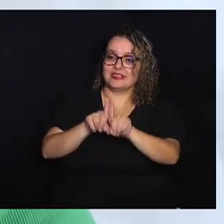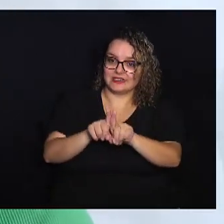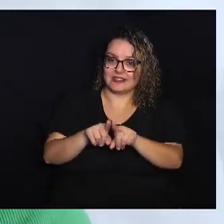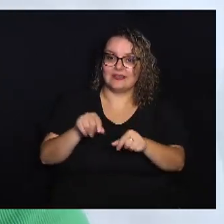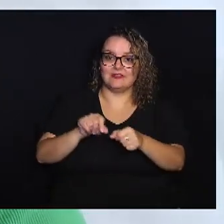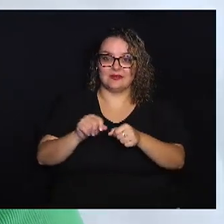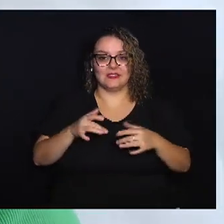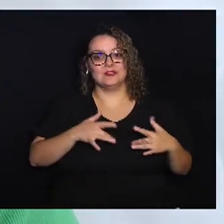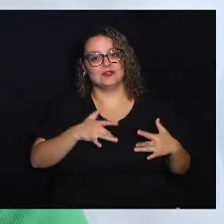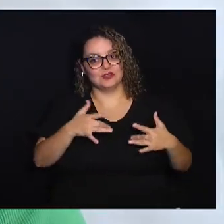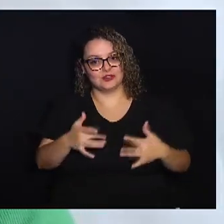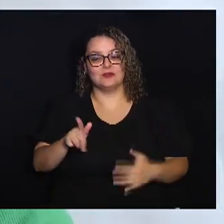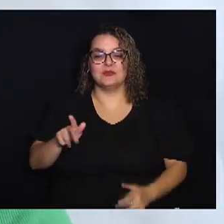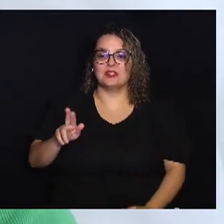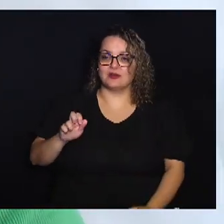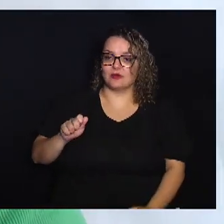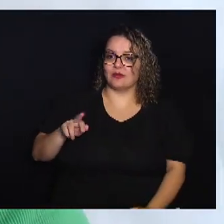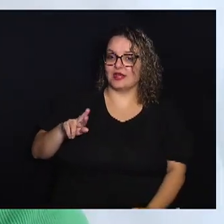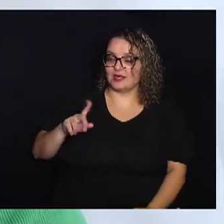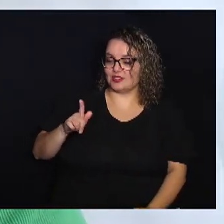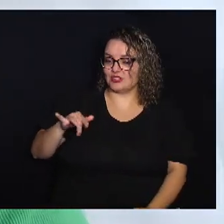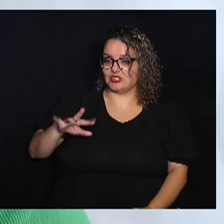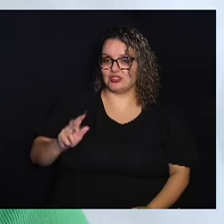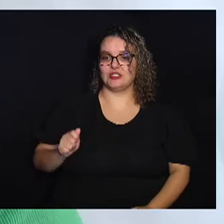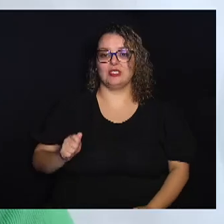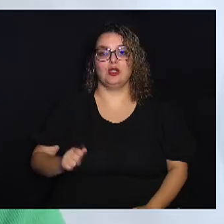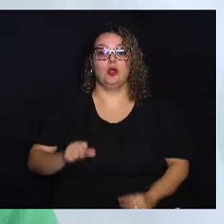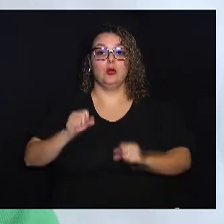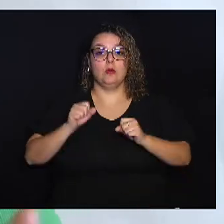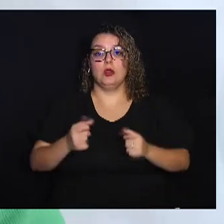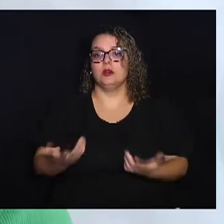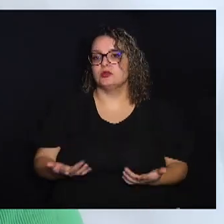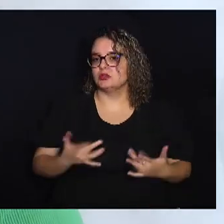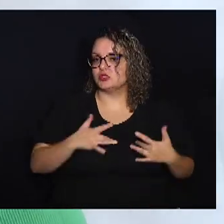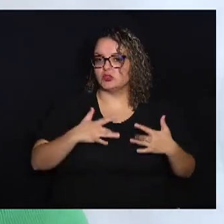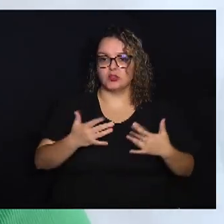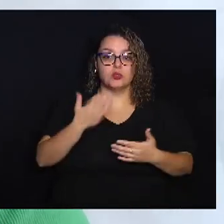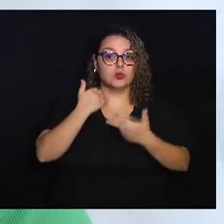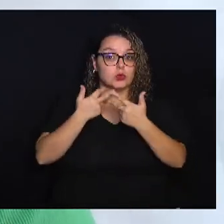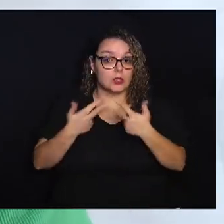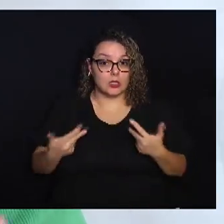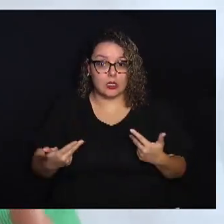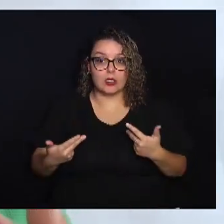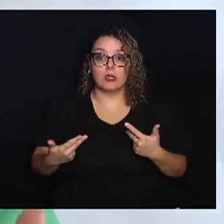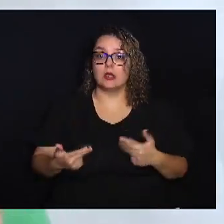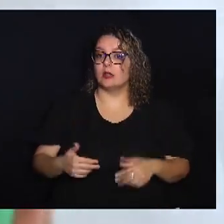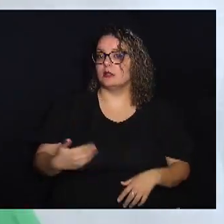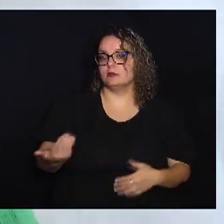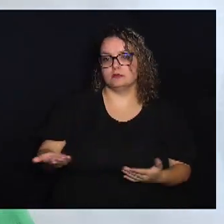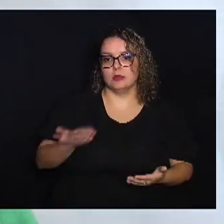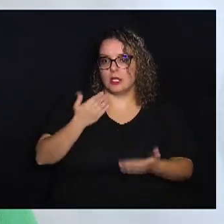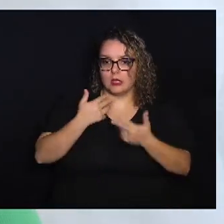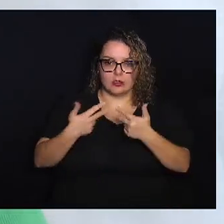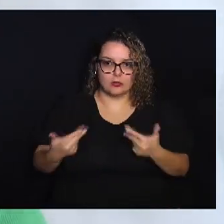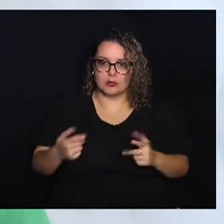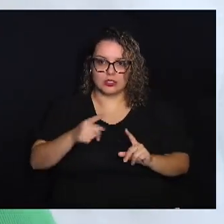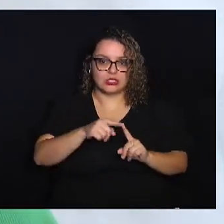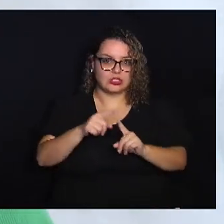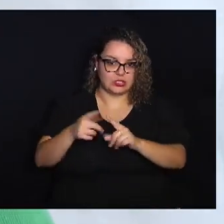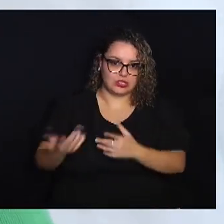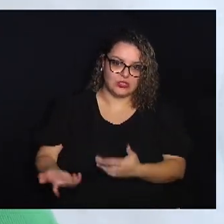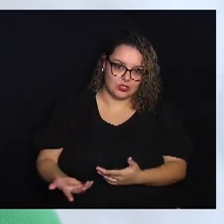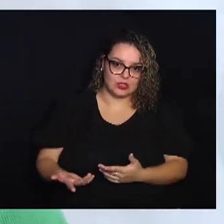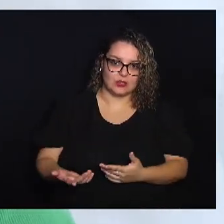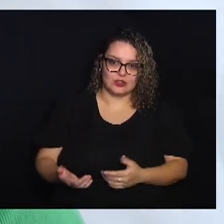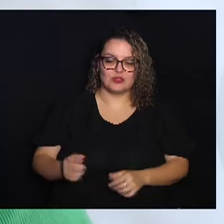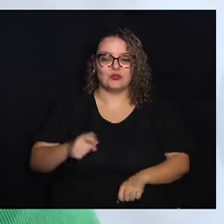uma doação para a Guardinha, essa doação pode ser desde doação de alimentos, né? Alimentos típicos aí de